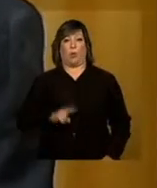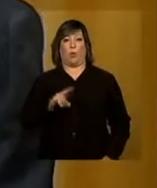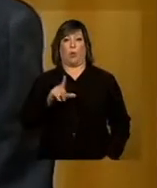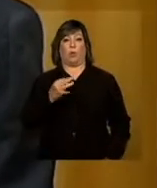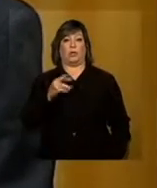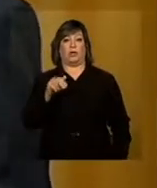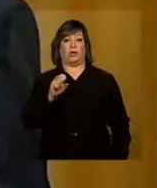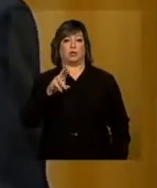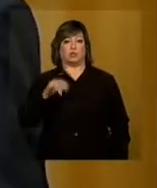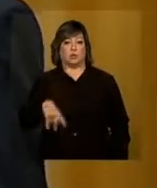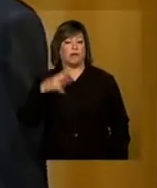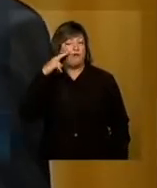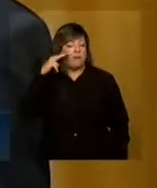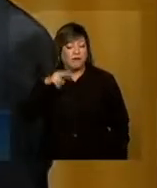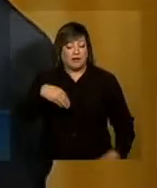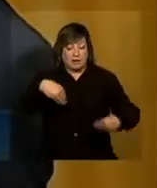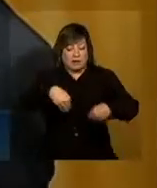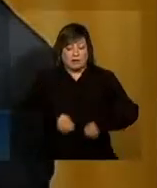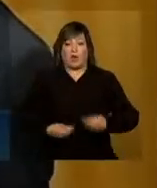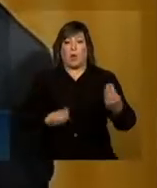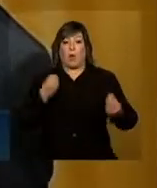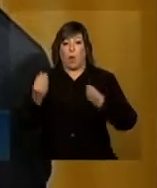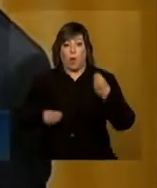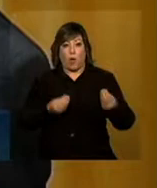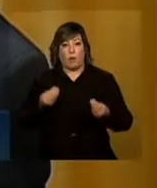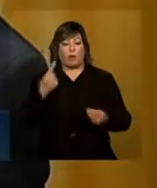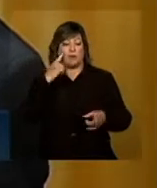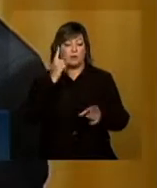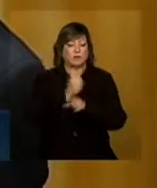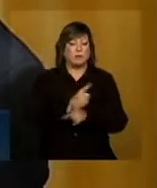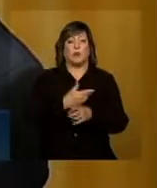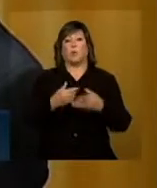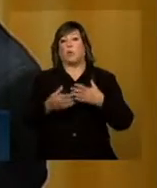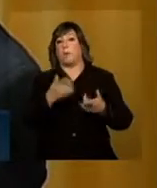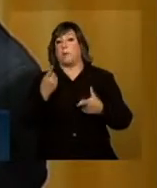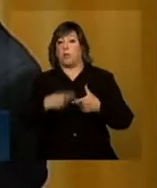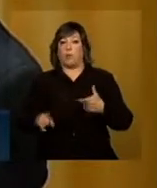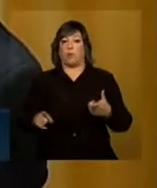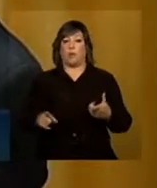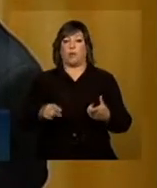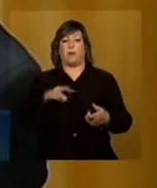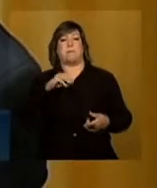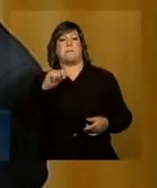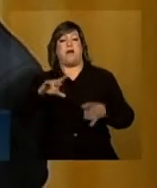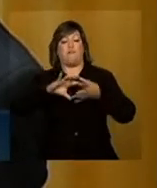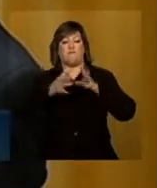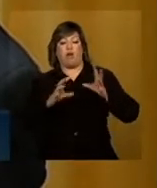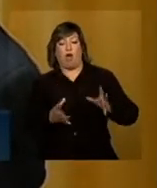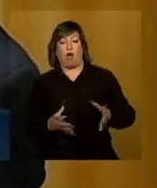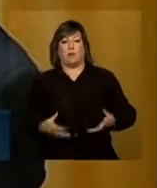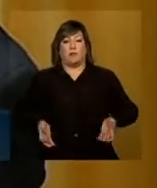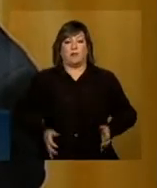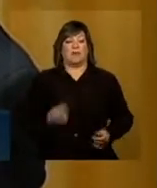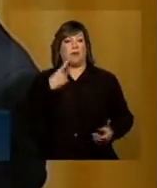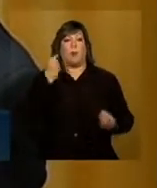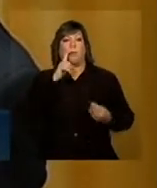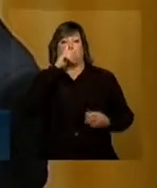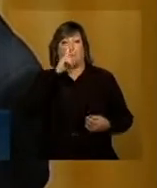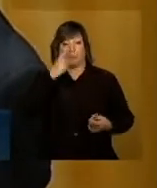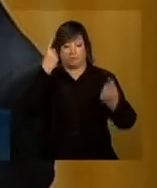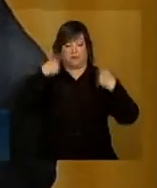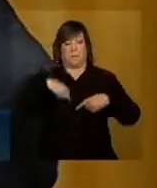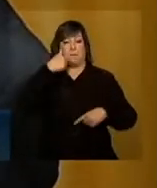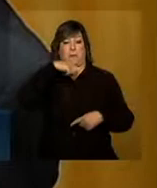gestantes, com financiamento do Ministério, que vai nos permitir, por exemplo, detecção precoce de malformações e cuidado especial e riscos para gestante e para o